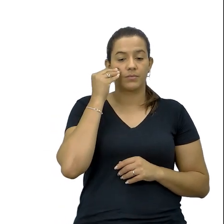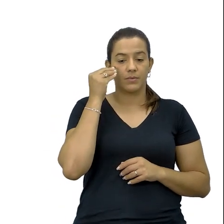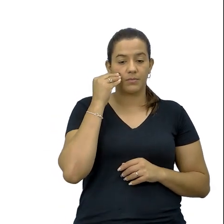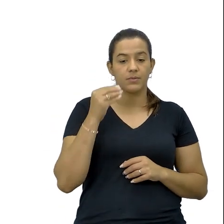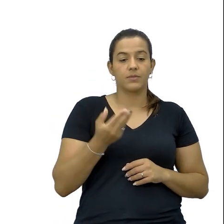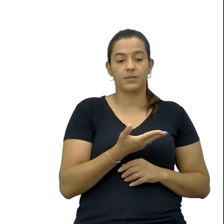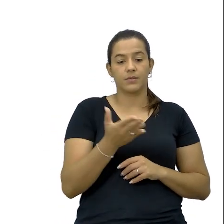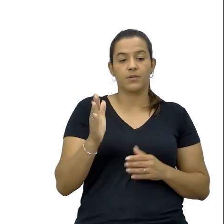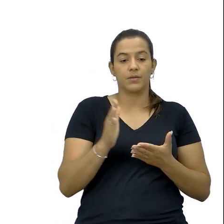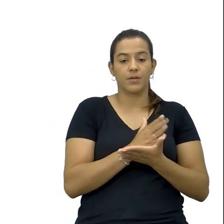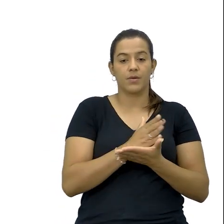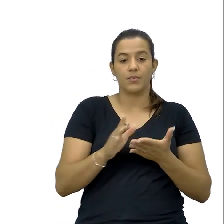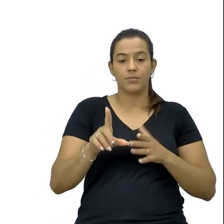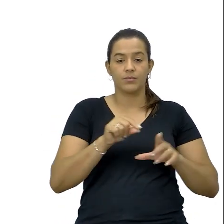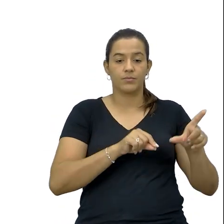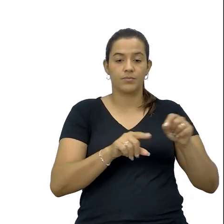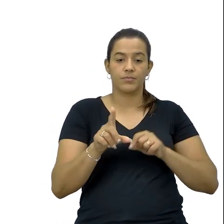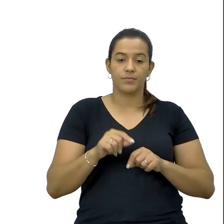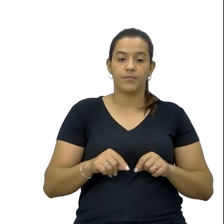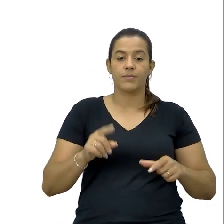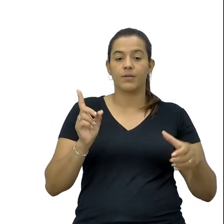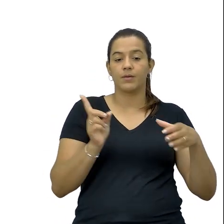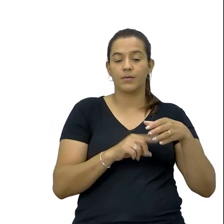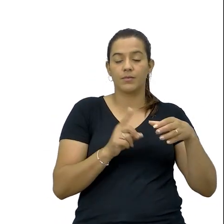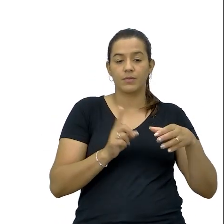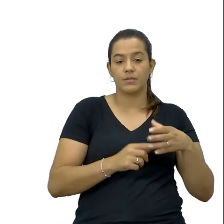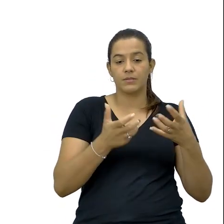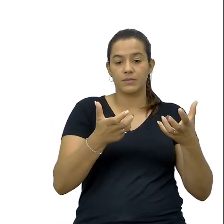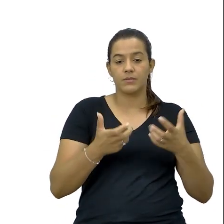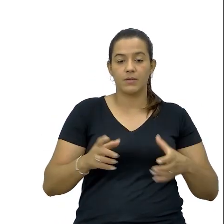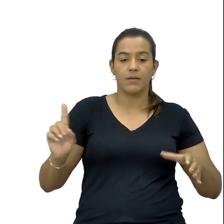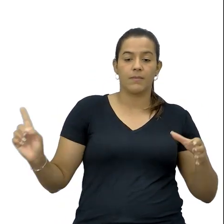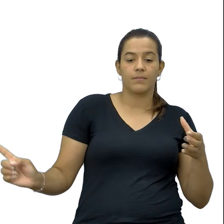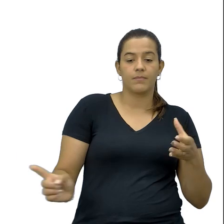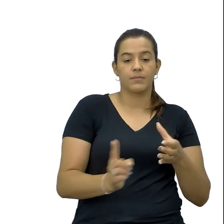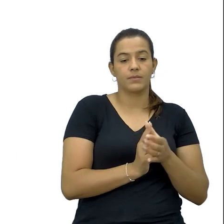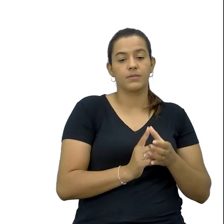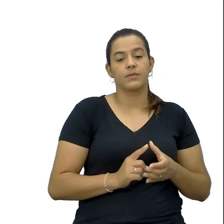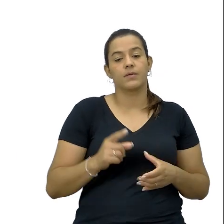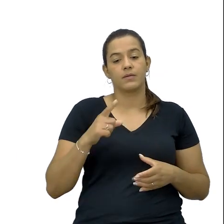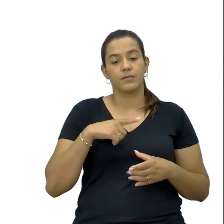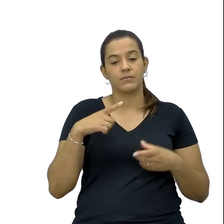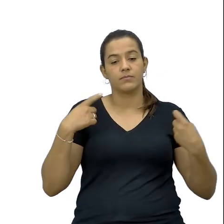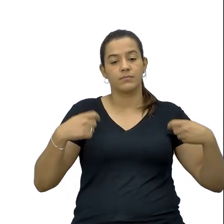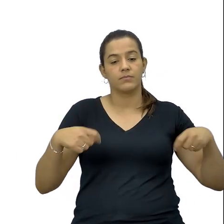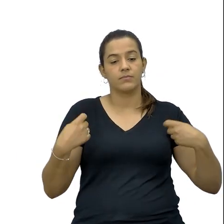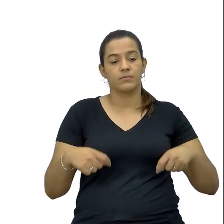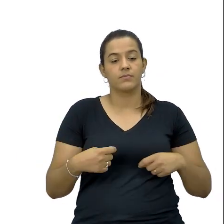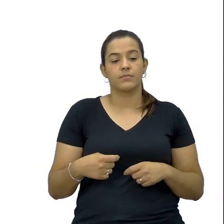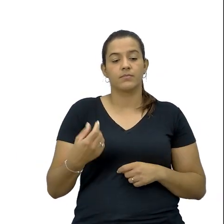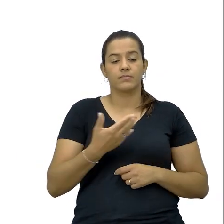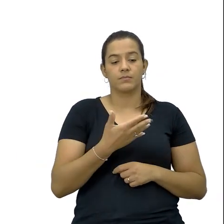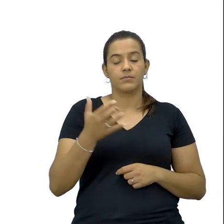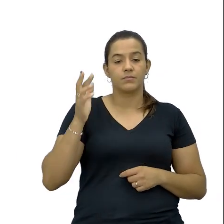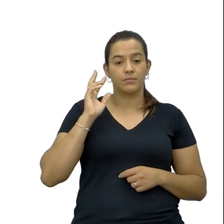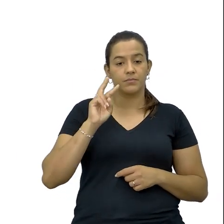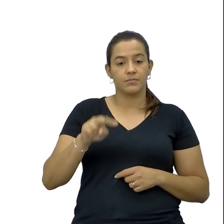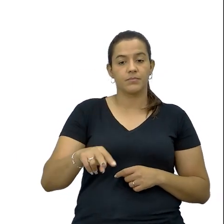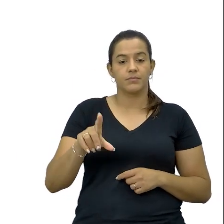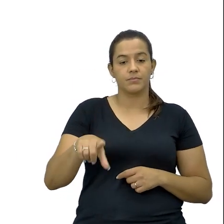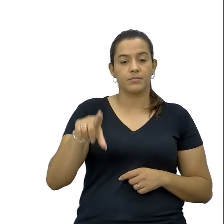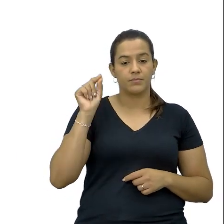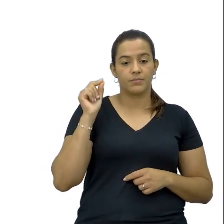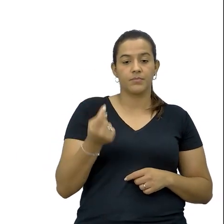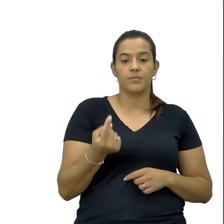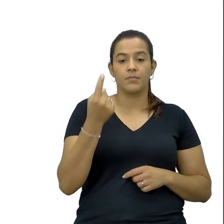alguns prêmios. Os clientes que quiserem participar desse sorteio deverão retirar, sem olhar, uma